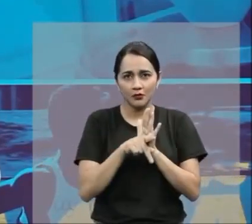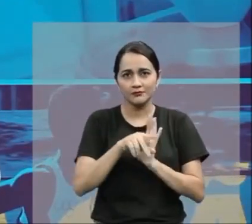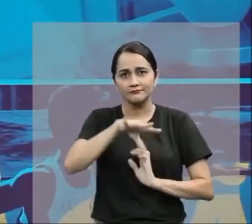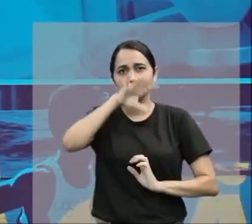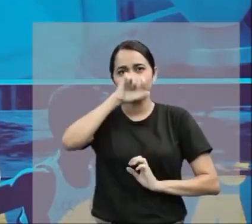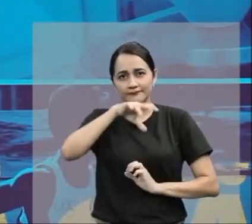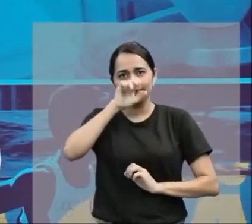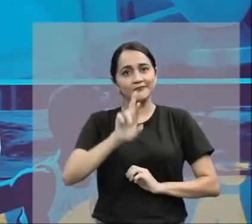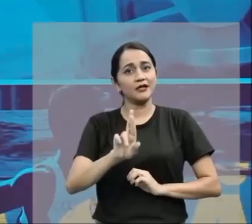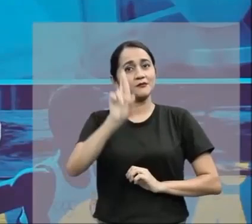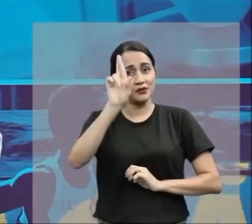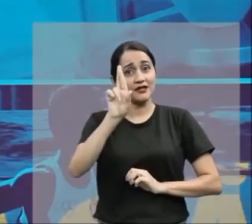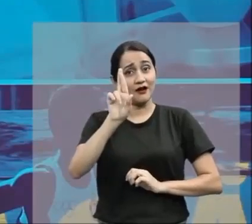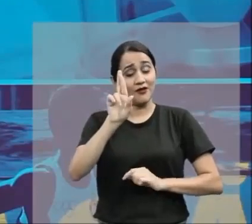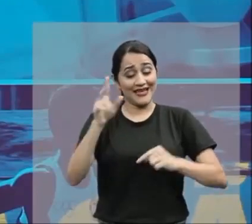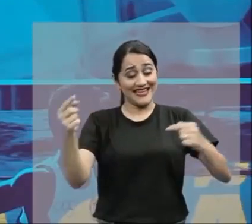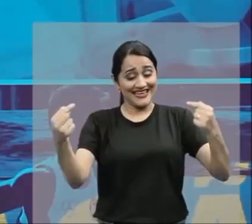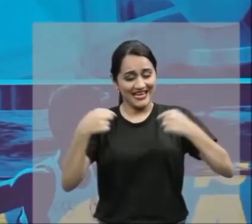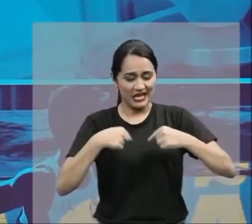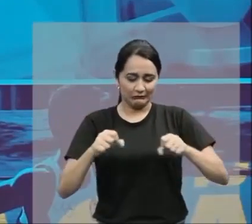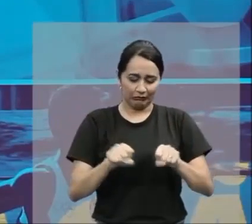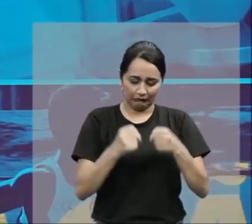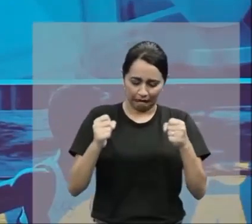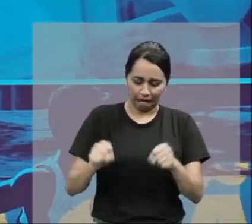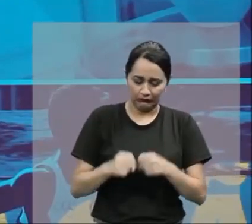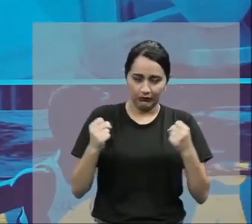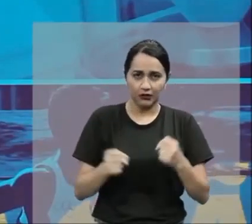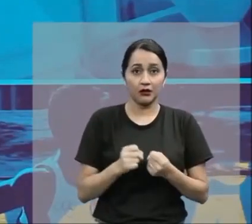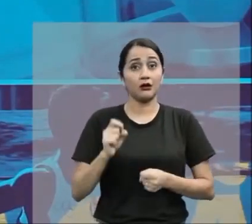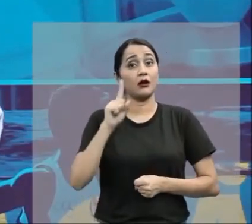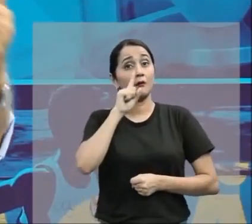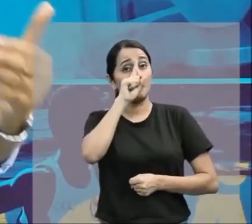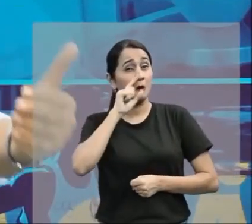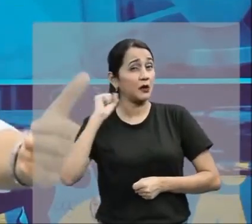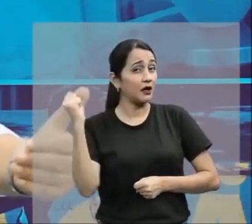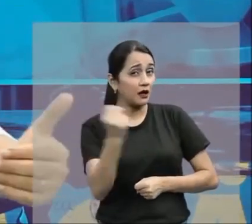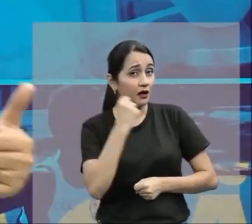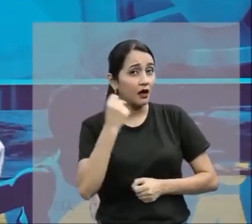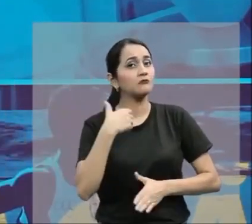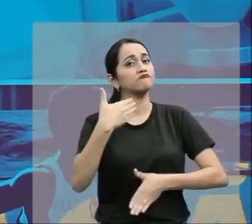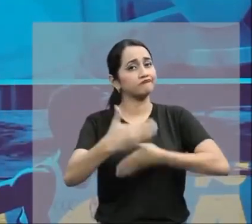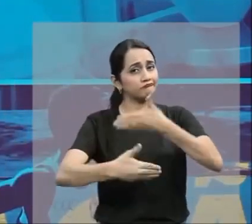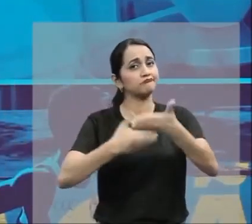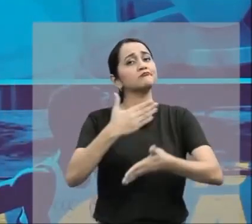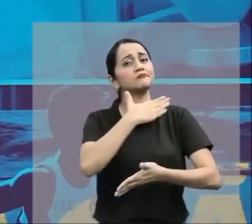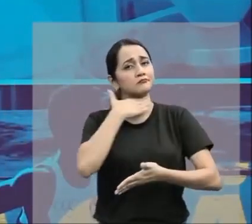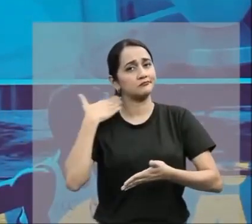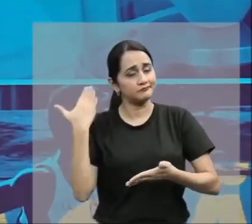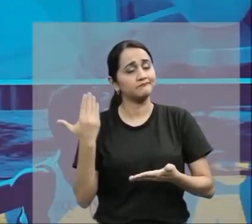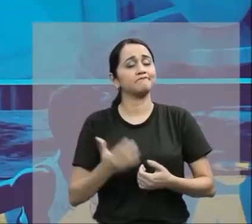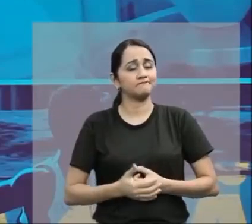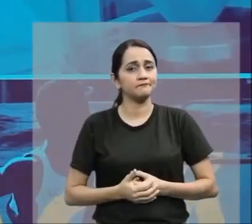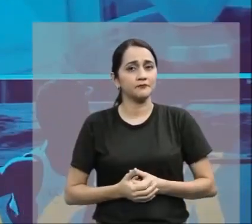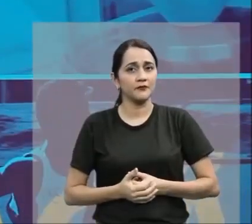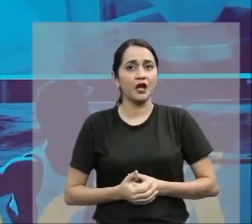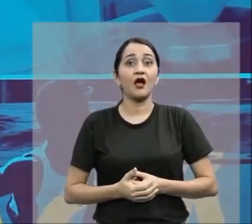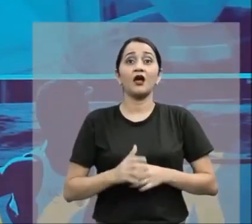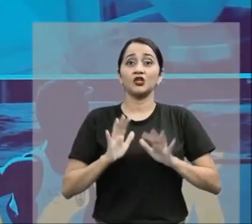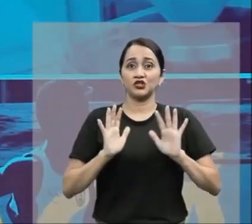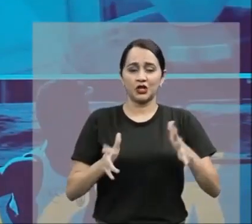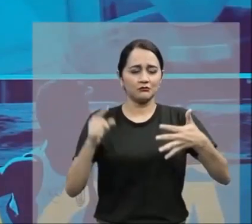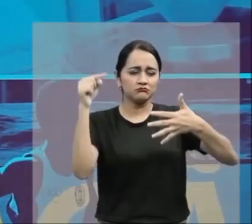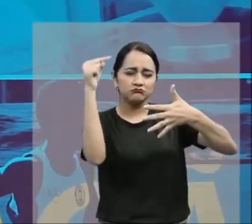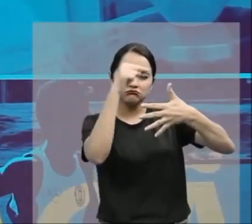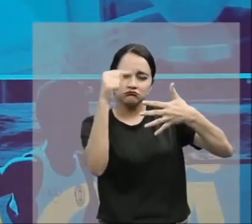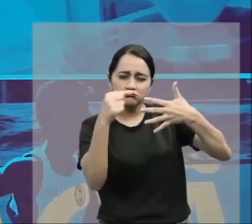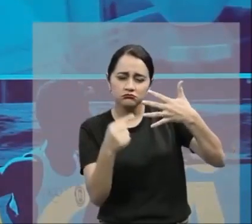respiratório inferior, e aí realmente determinar infecções, às vezes graves, que podem levar até a morte. À medida que eu